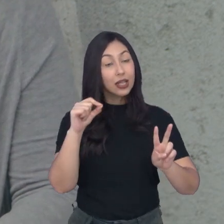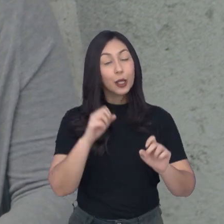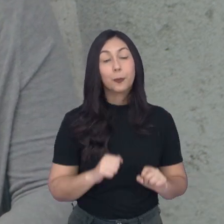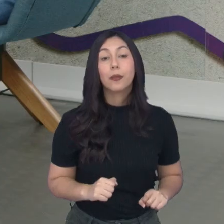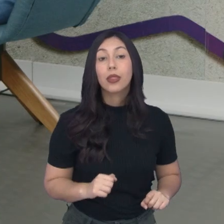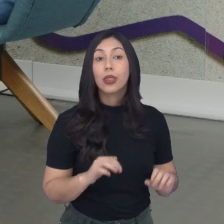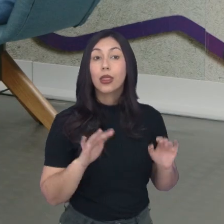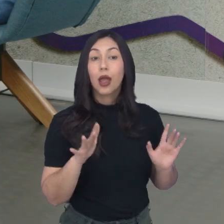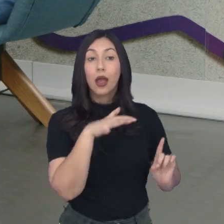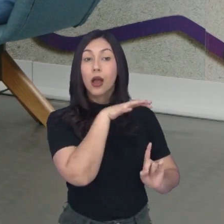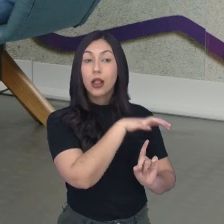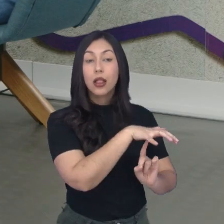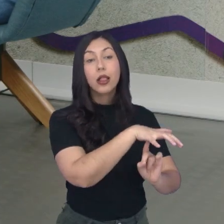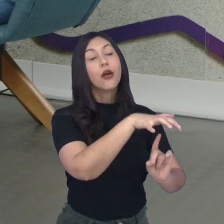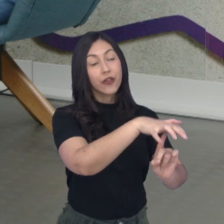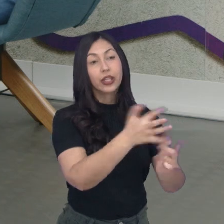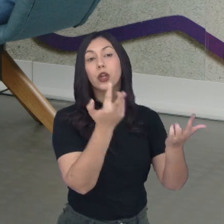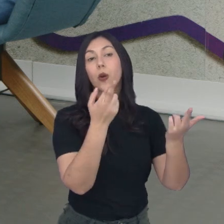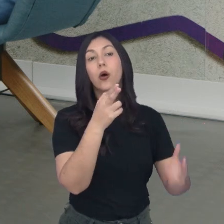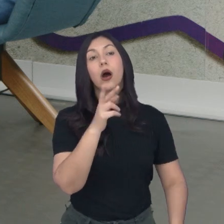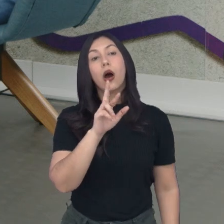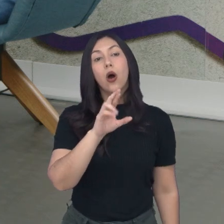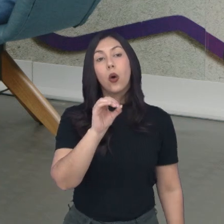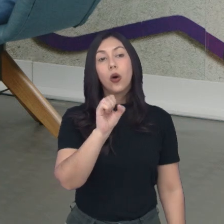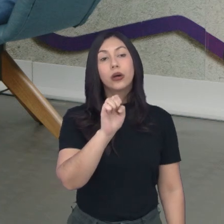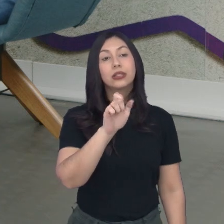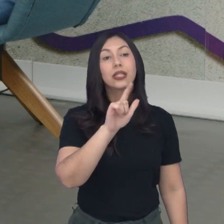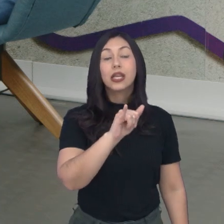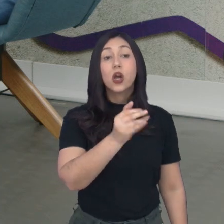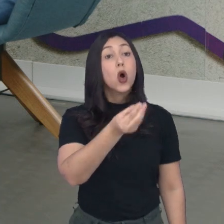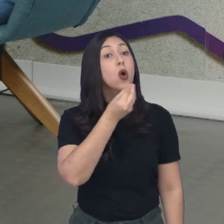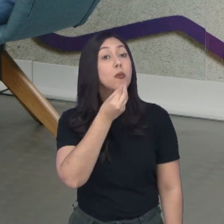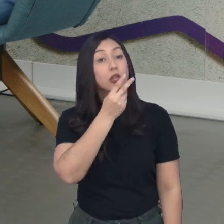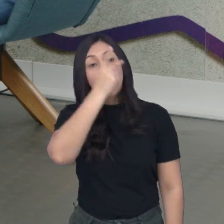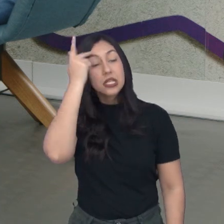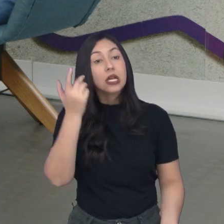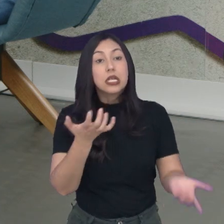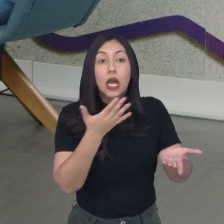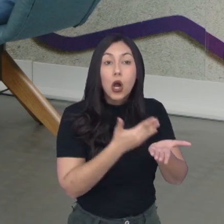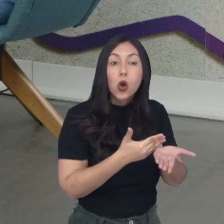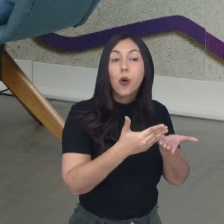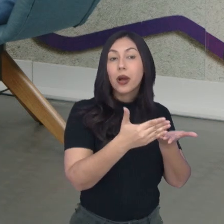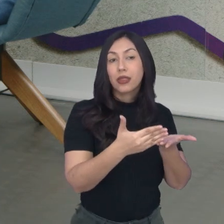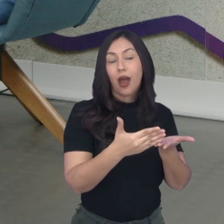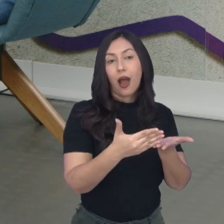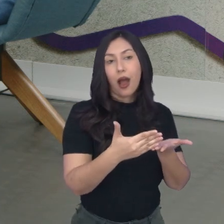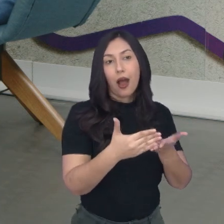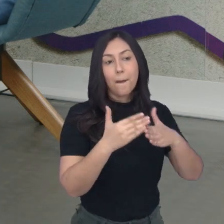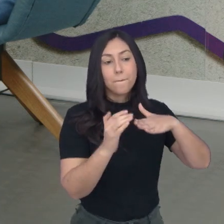Carla, a feira, né, as feiras, como a Dona Roseli estava falando, é uma porta de entrada para quem quer empreender nesse ramo, né? Hoje você já